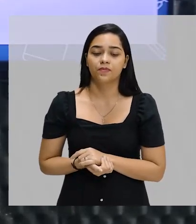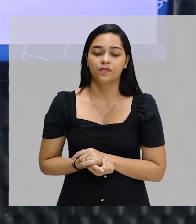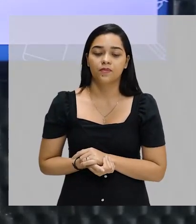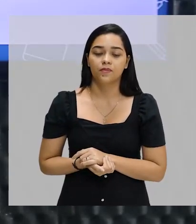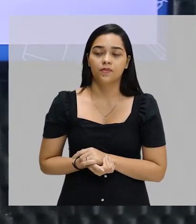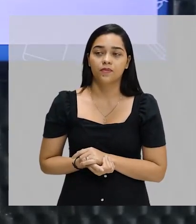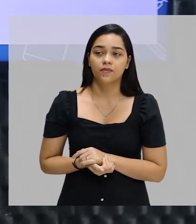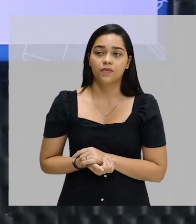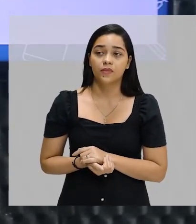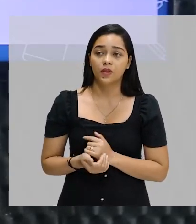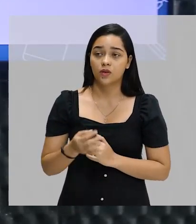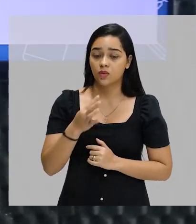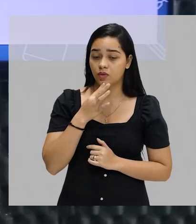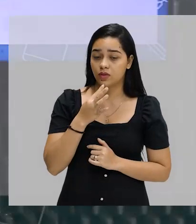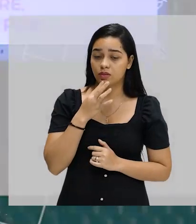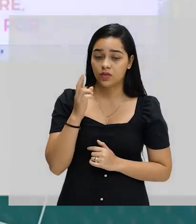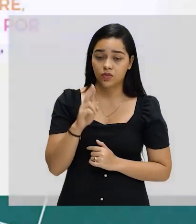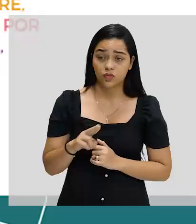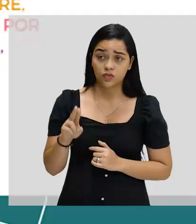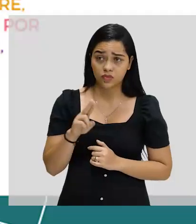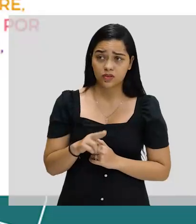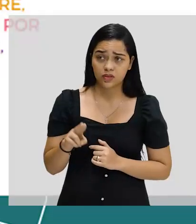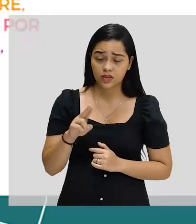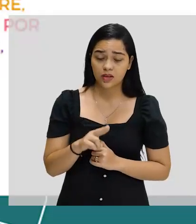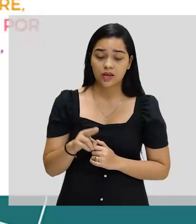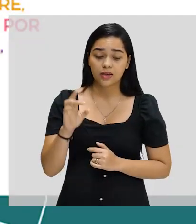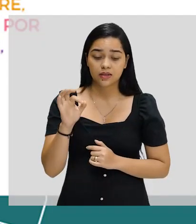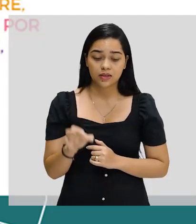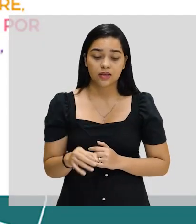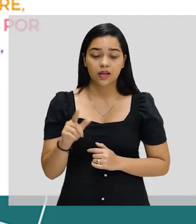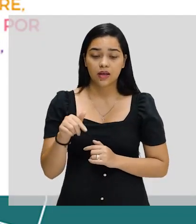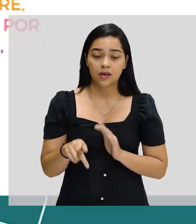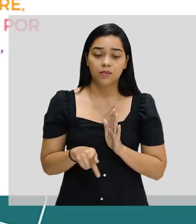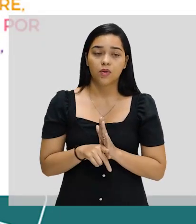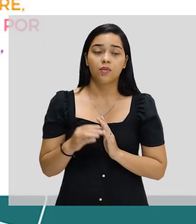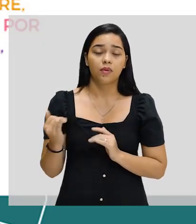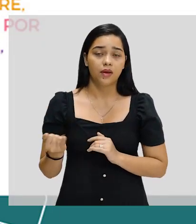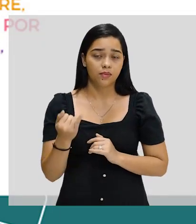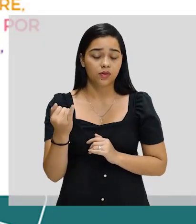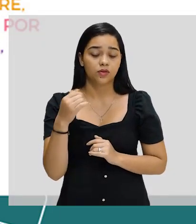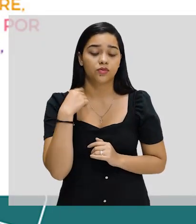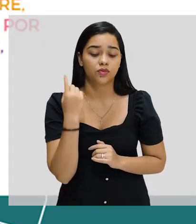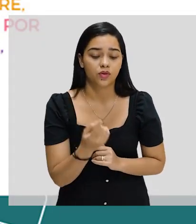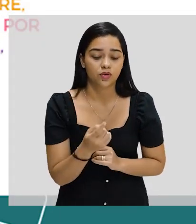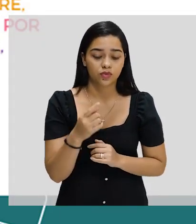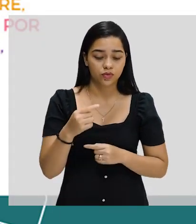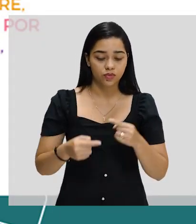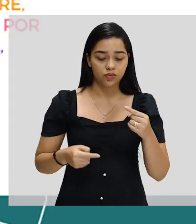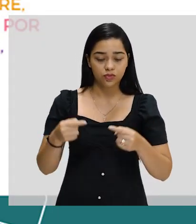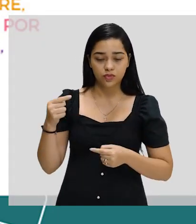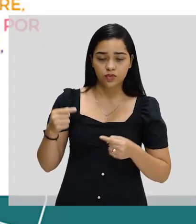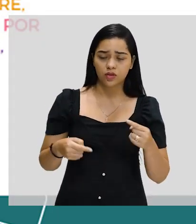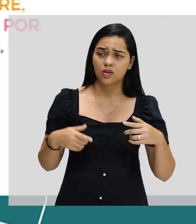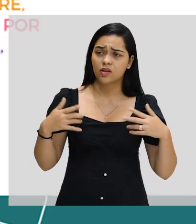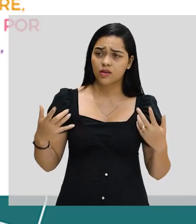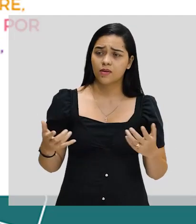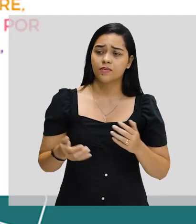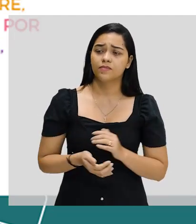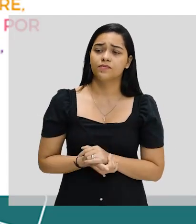Então, conhecer e utilizá-las corretamente é um papel crucial nos nossos discursos. Quer ver